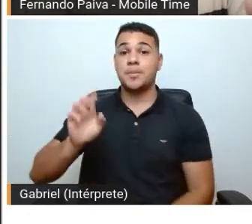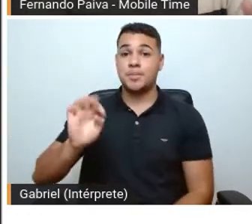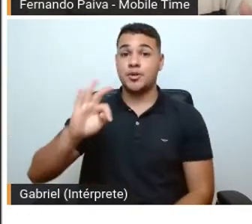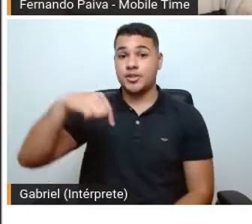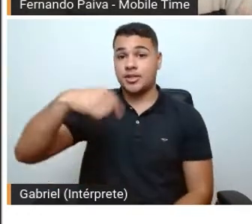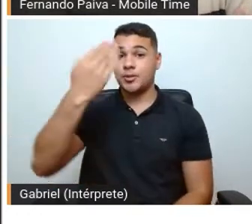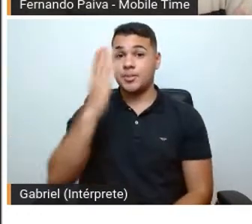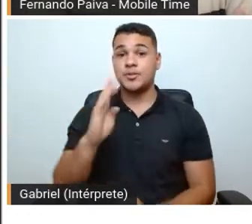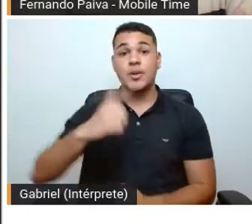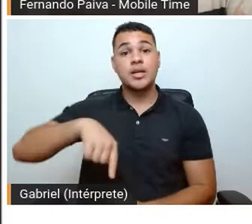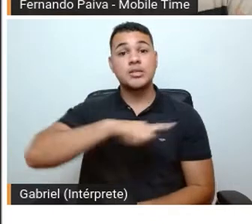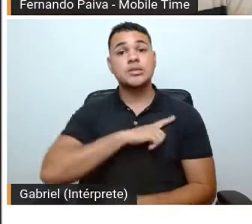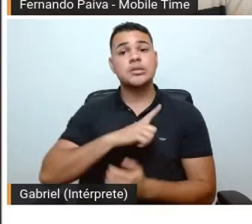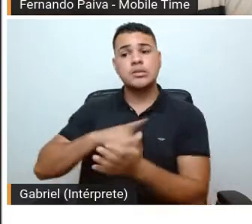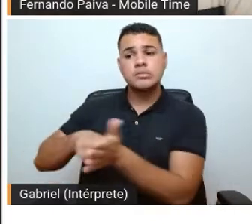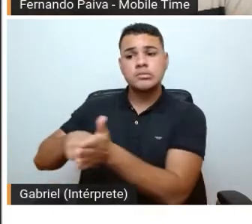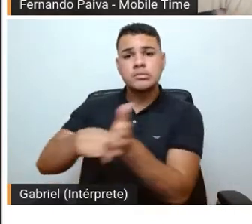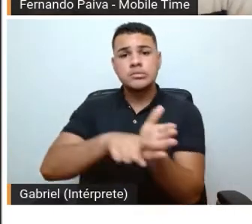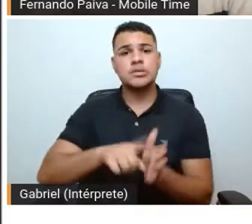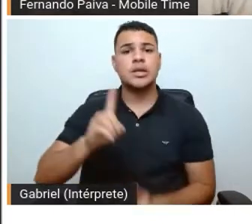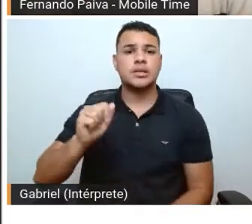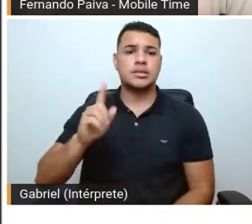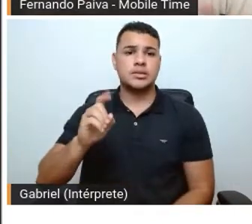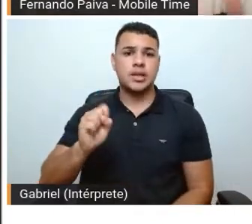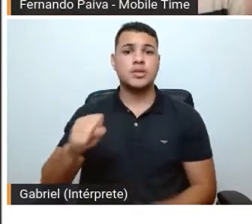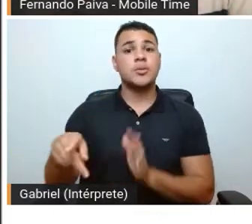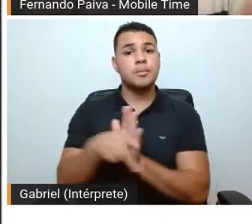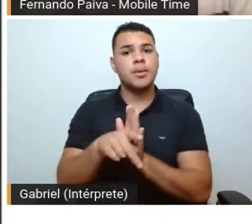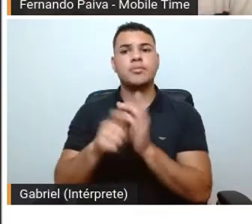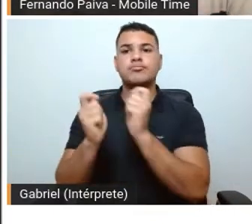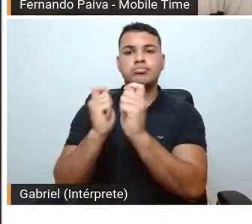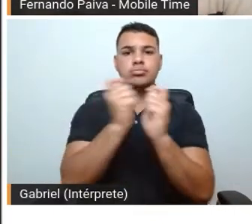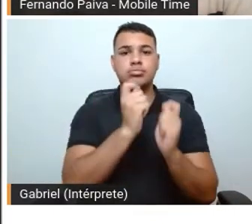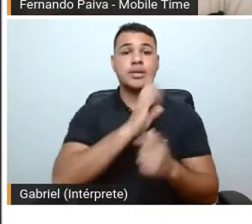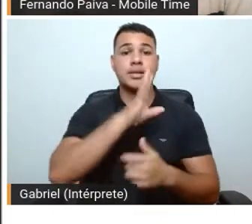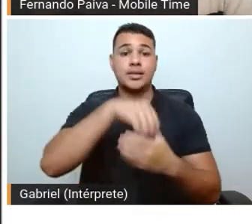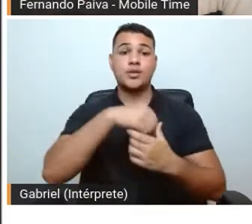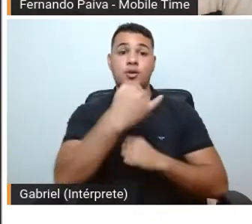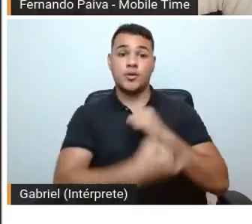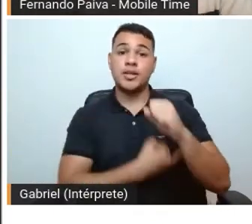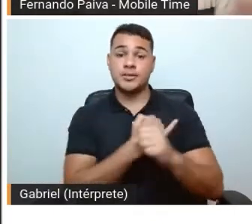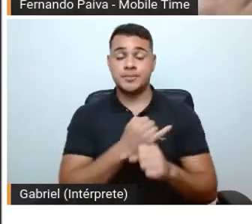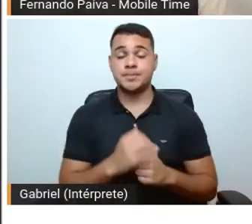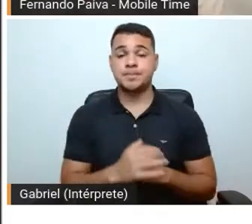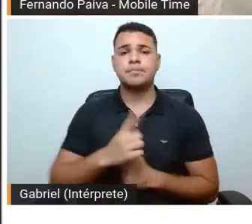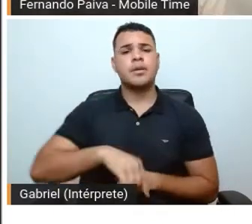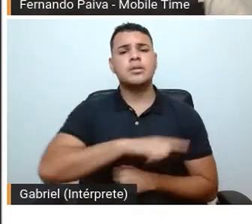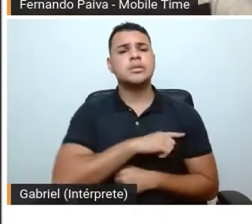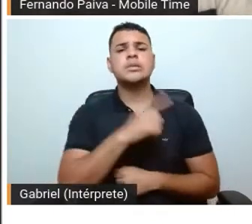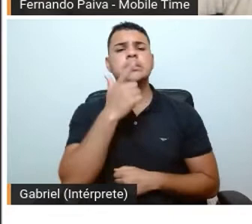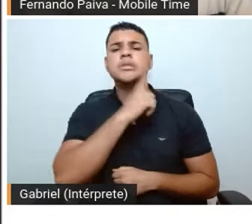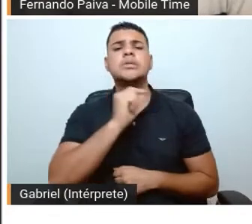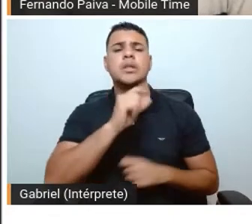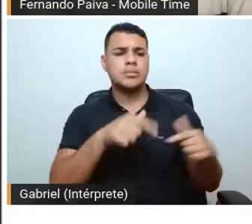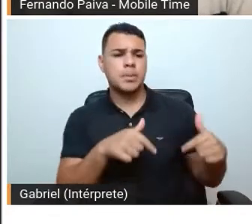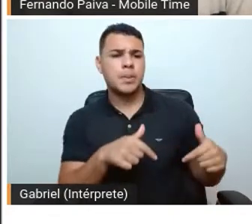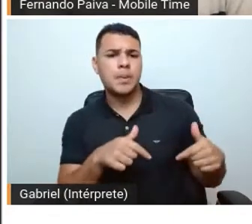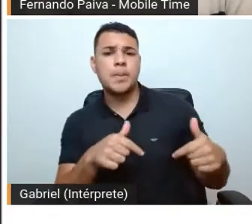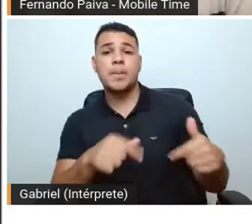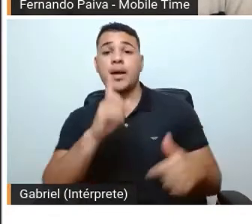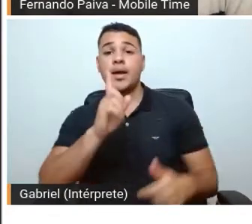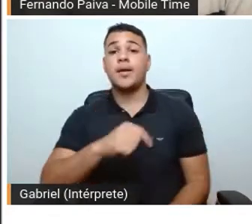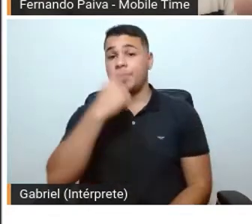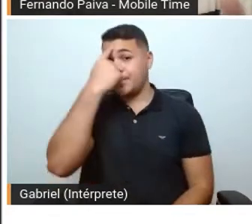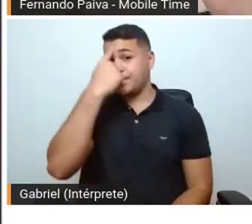coleta dados dessas empresas através de um questionário online é feito uma vez por ano em a gente tenta passar um perfil a